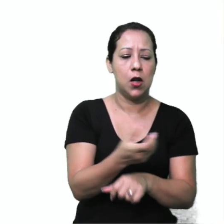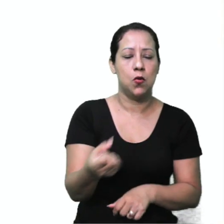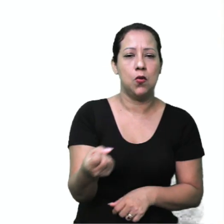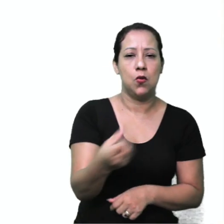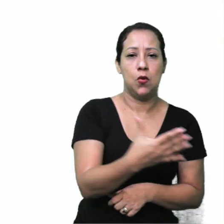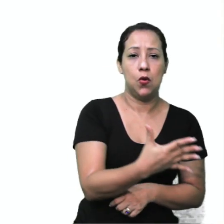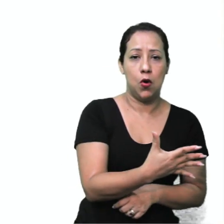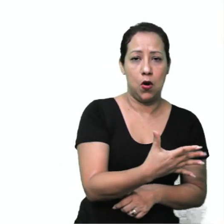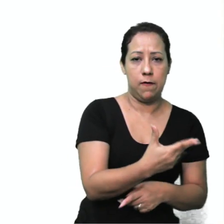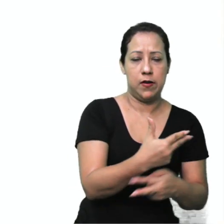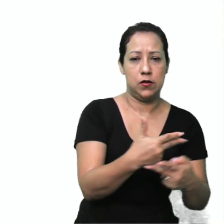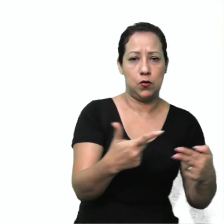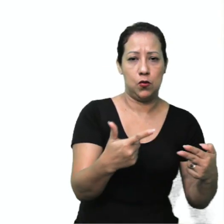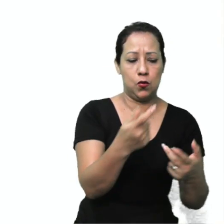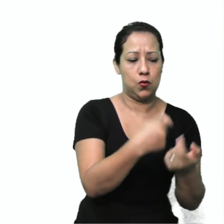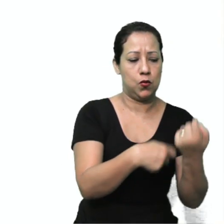socioeconômicas.